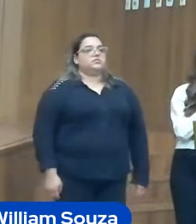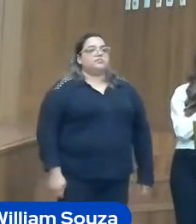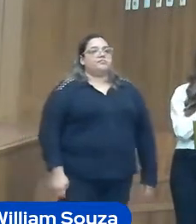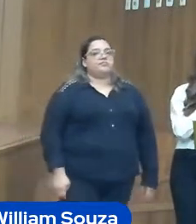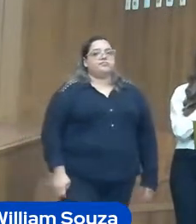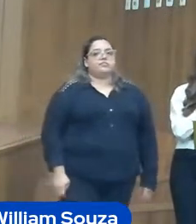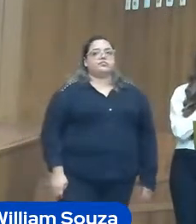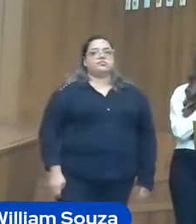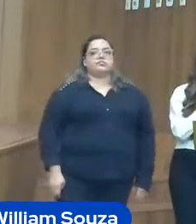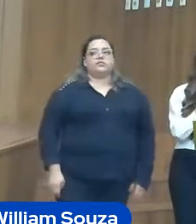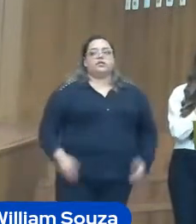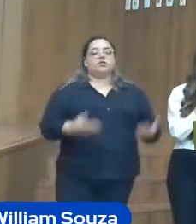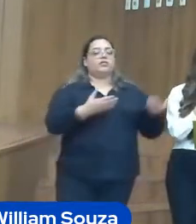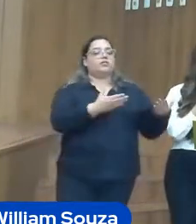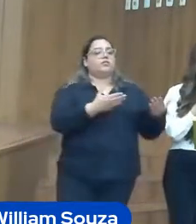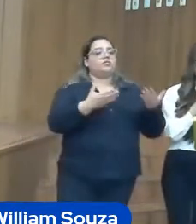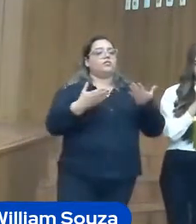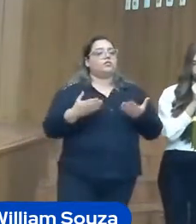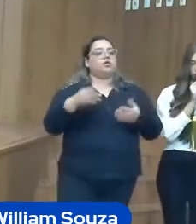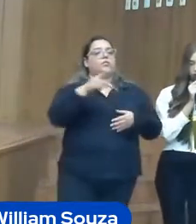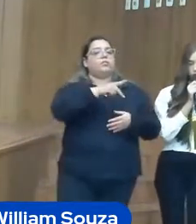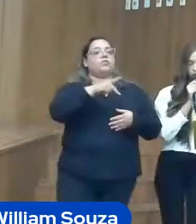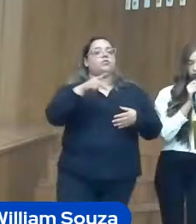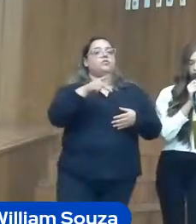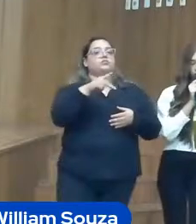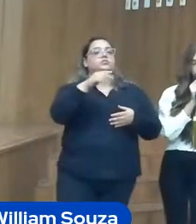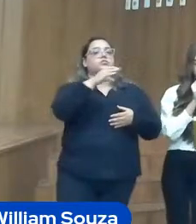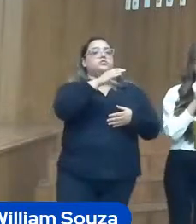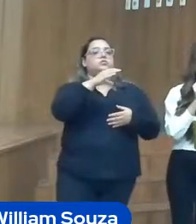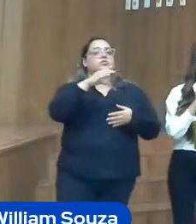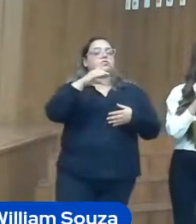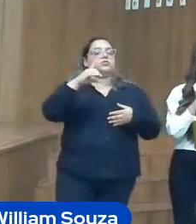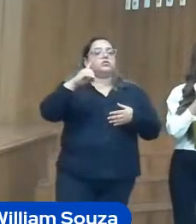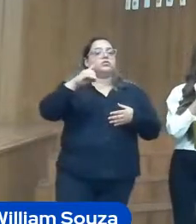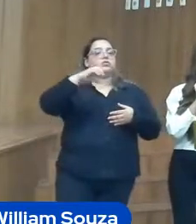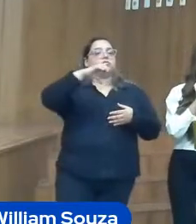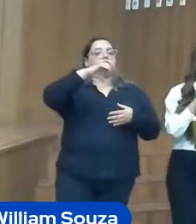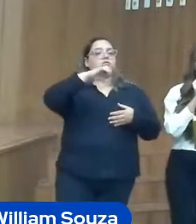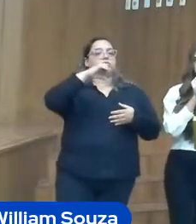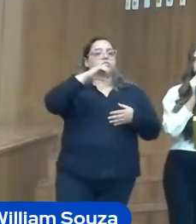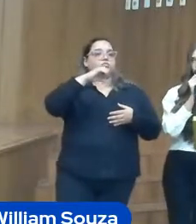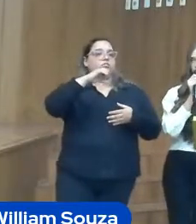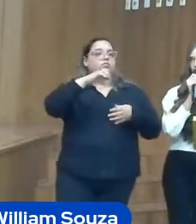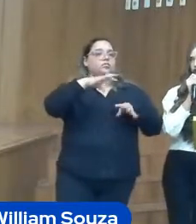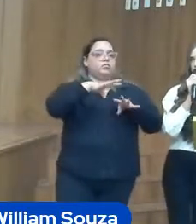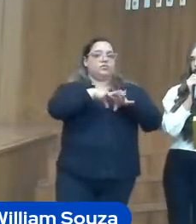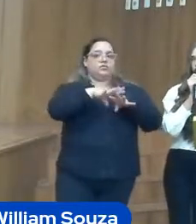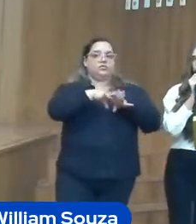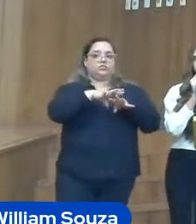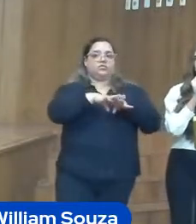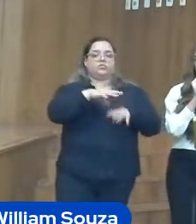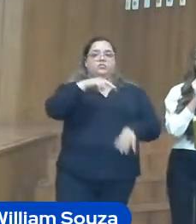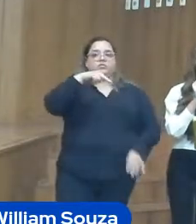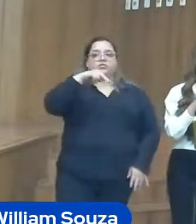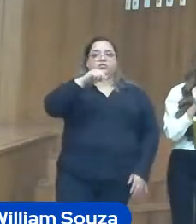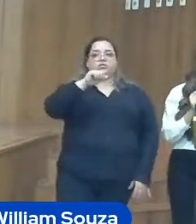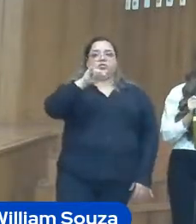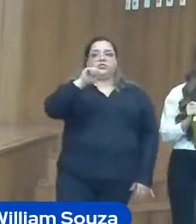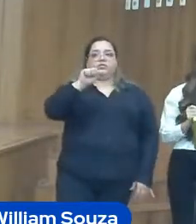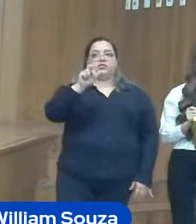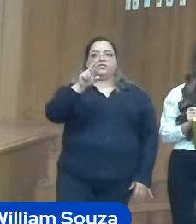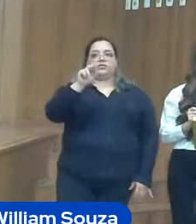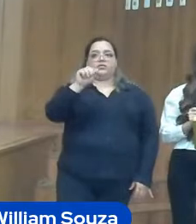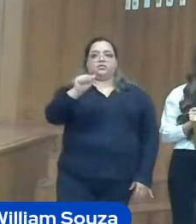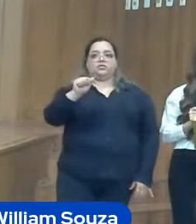Convidamos a professora e coordenadora do nono ECMAT, Nayara Pereira Tavares.